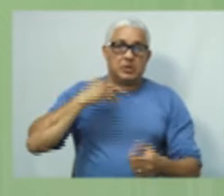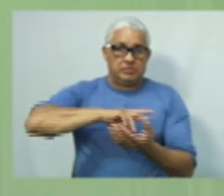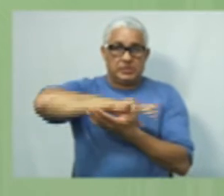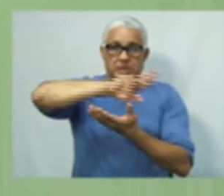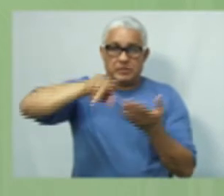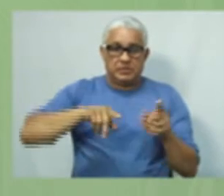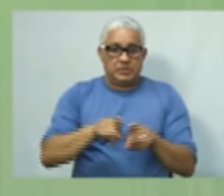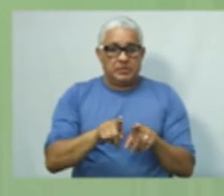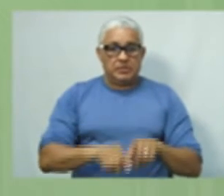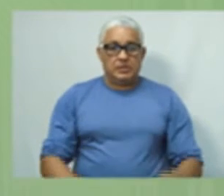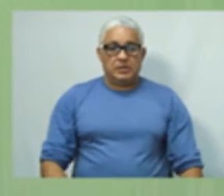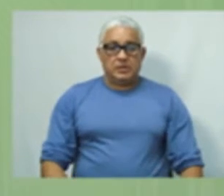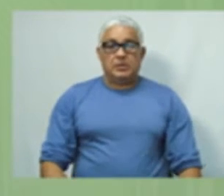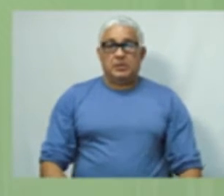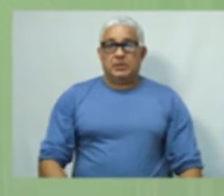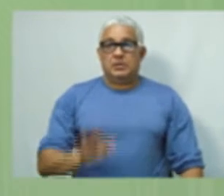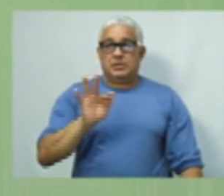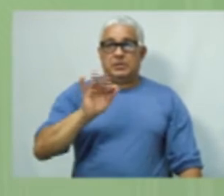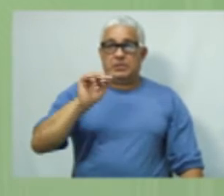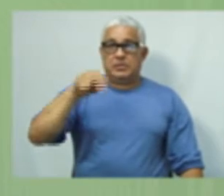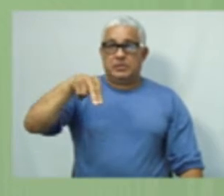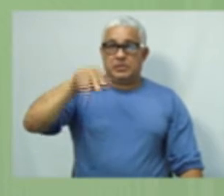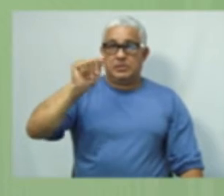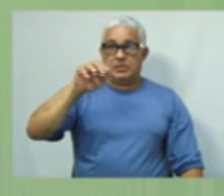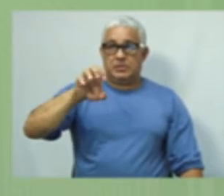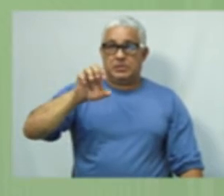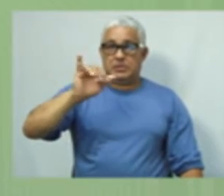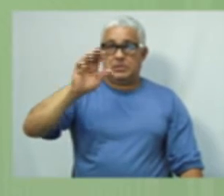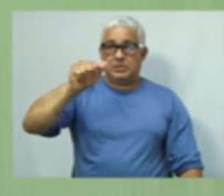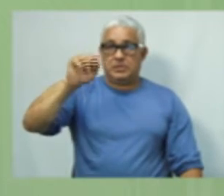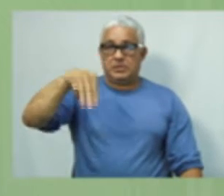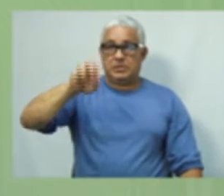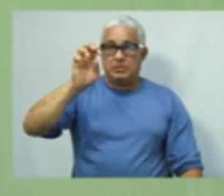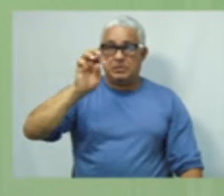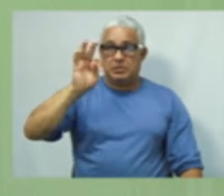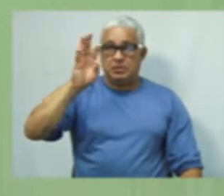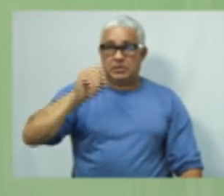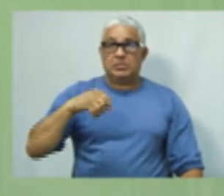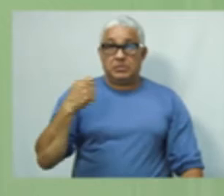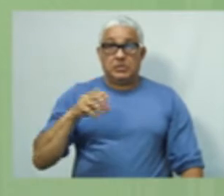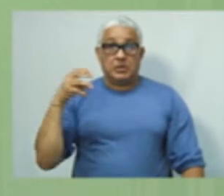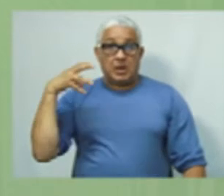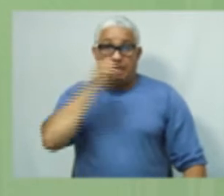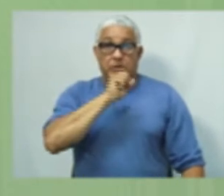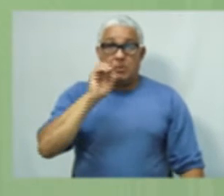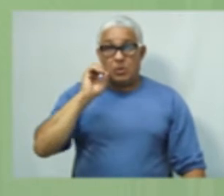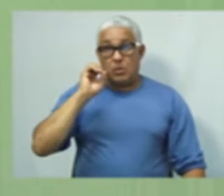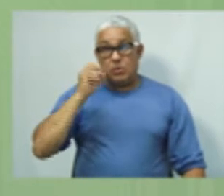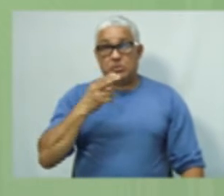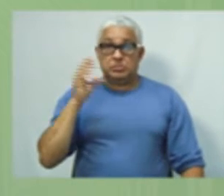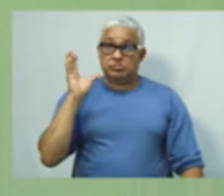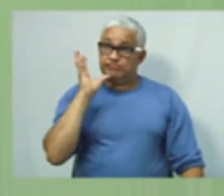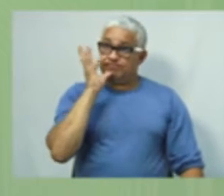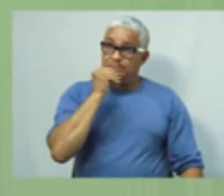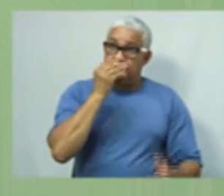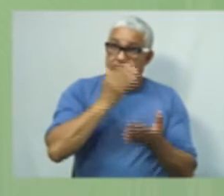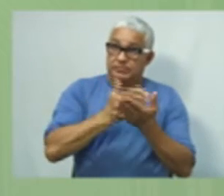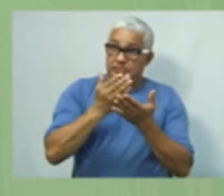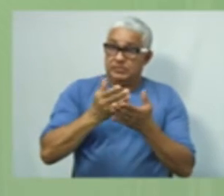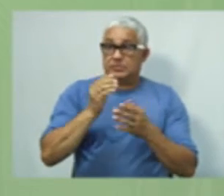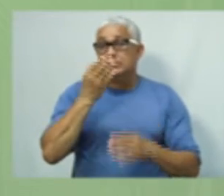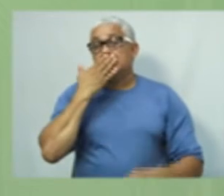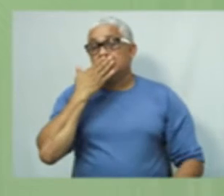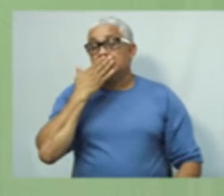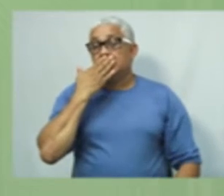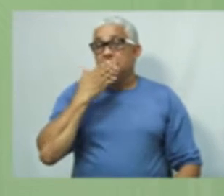Então, o financiamento, ele se divide em curto e em longo prazo, né? Então, vai depender de que tipo de negócio que você está